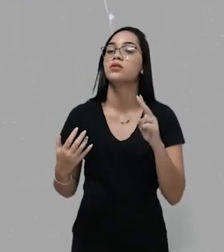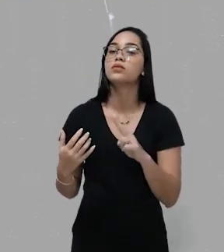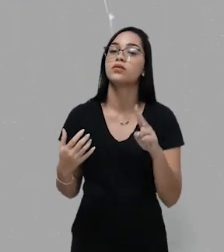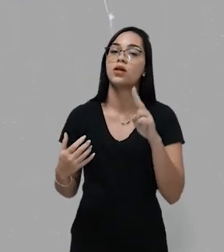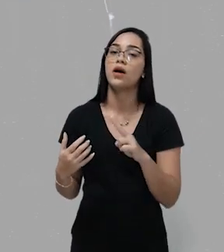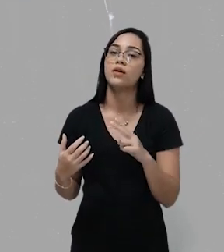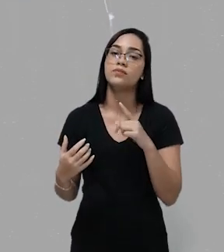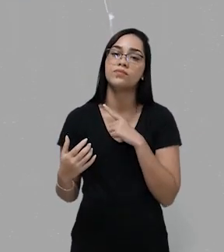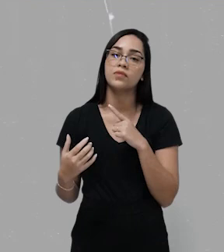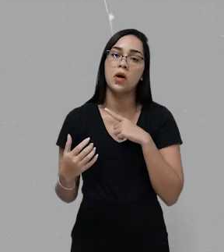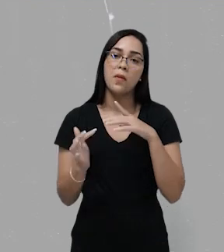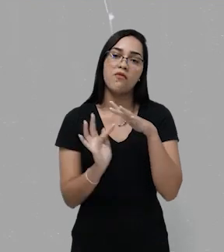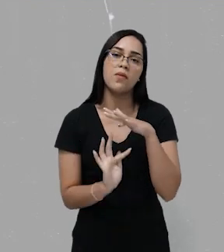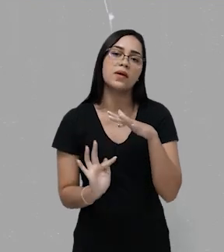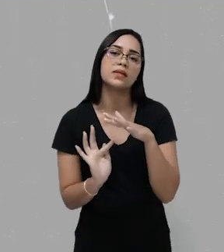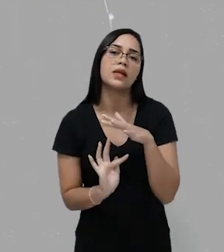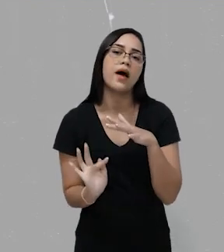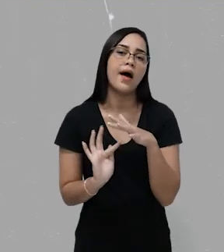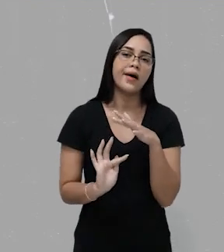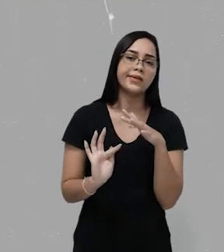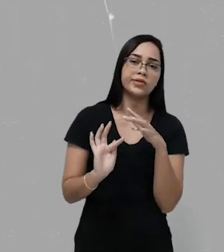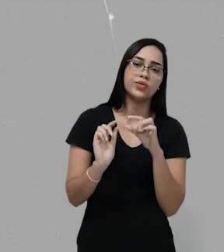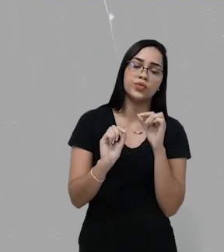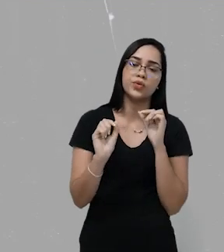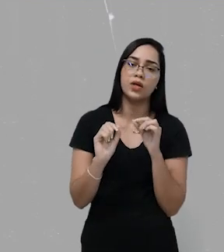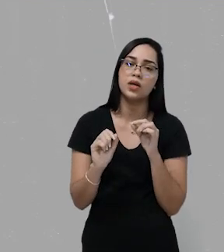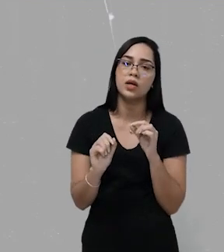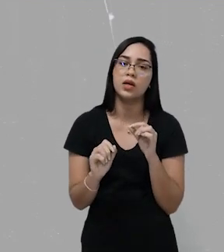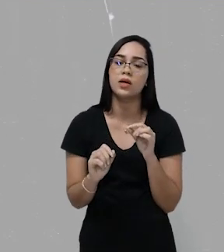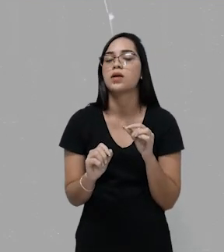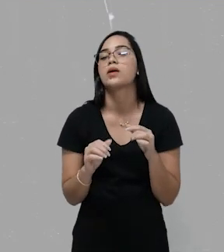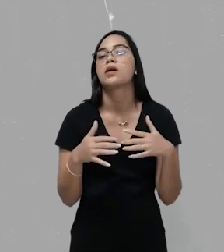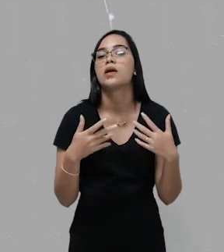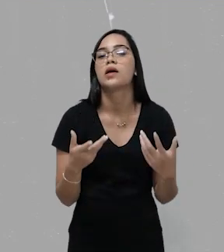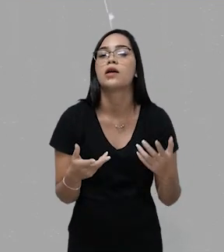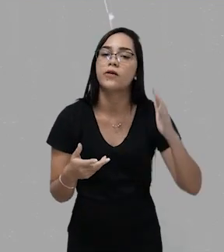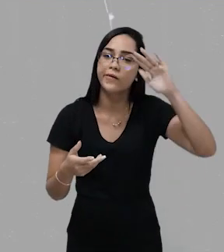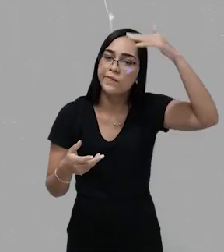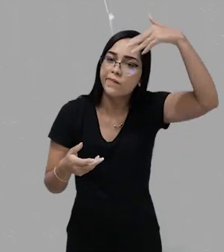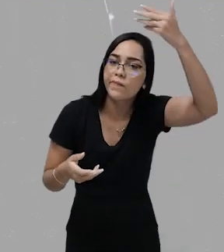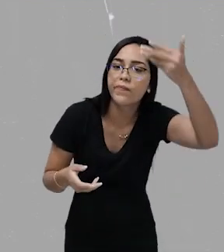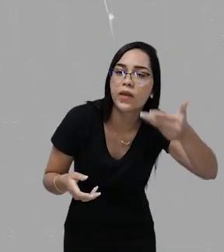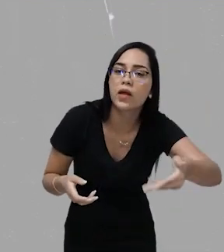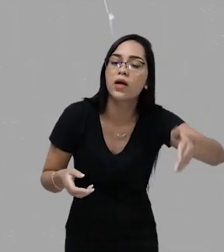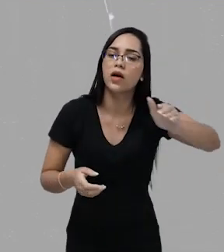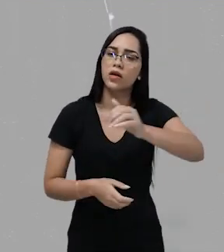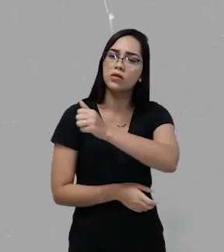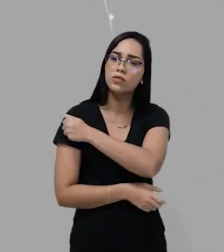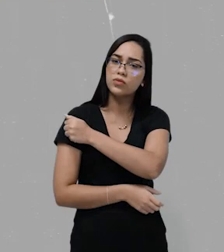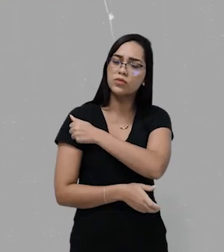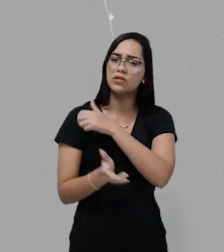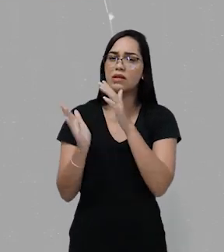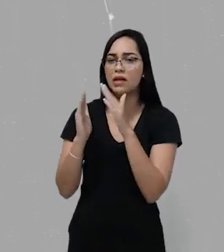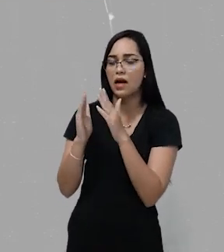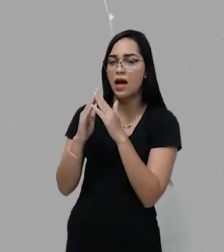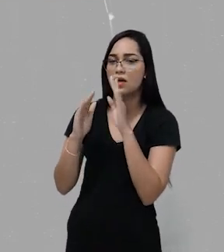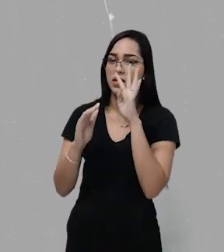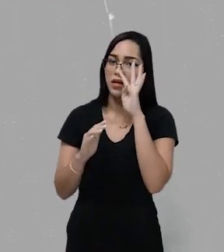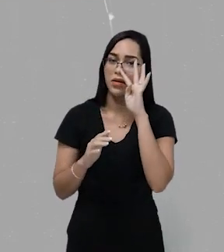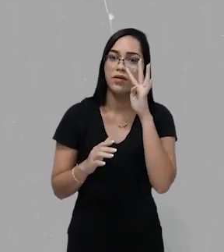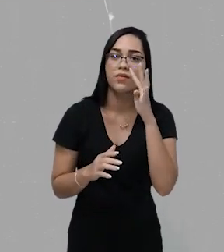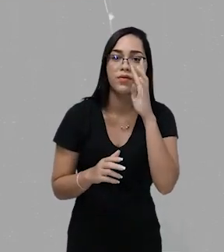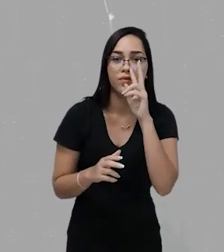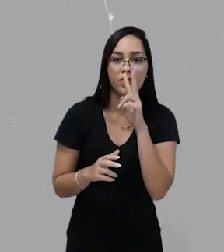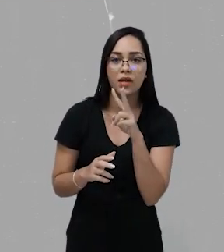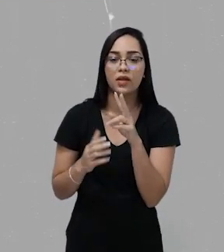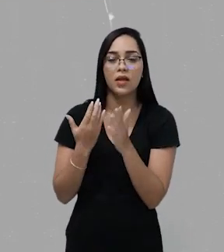uma formalidade aqui, dirigir-me aos respectivos e queridos alunos que estão em casa assistindo a nossa